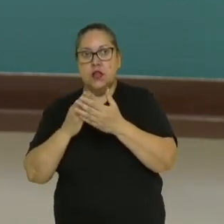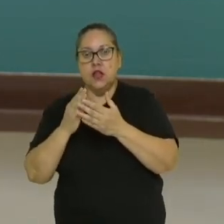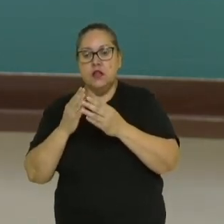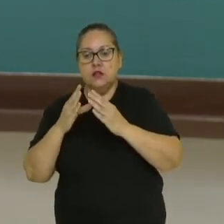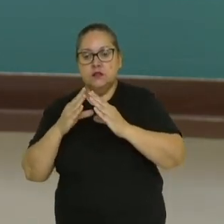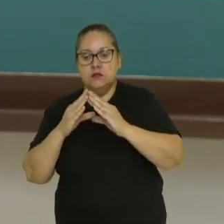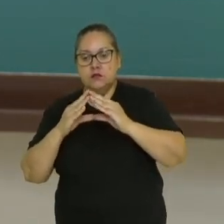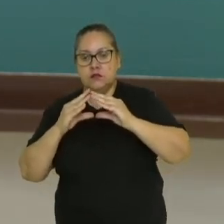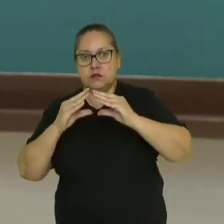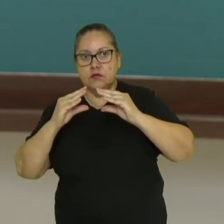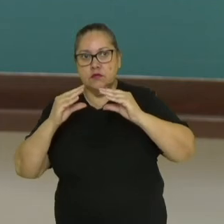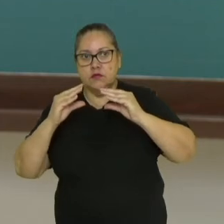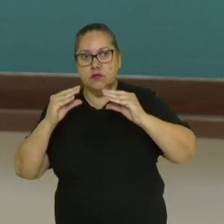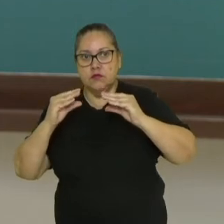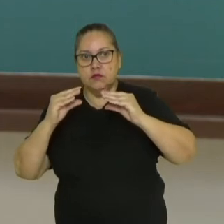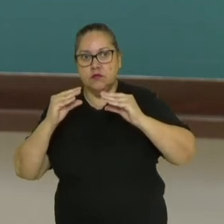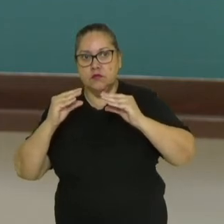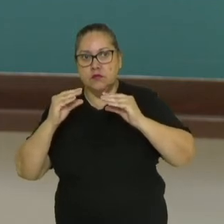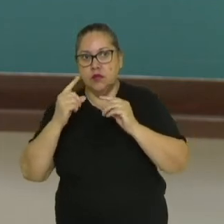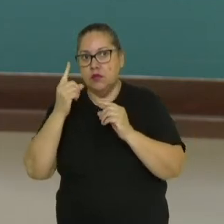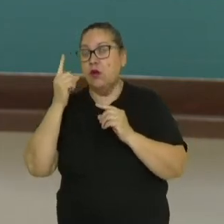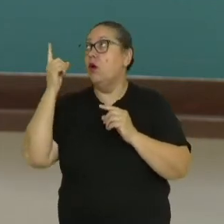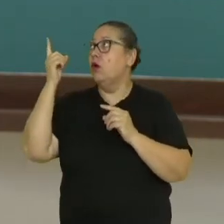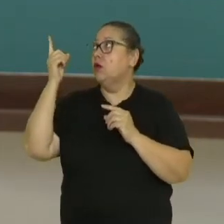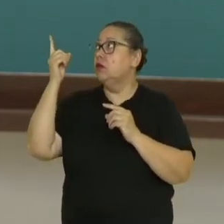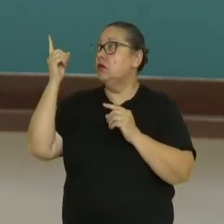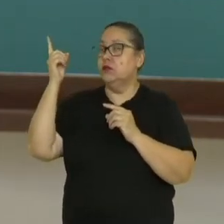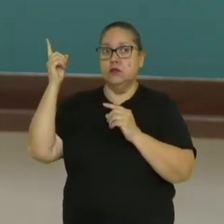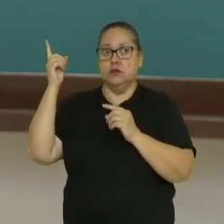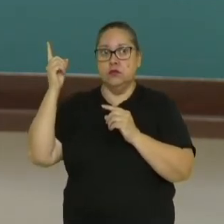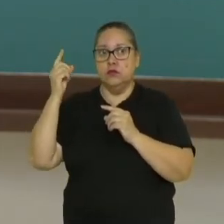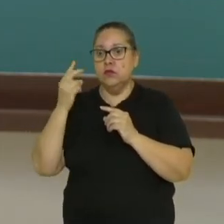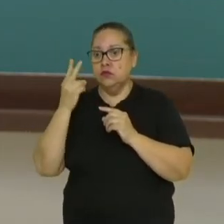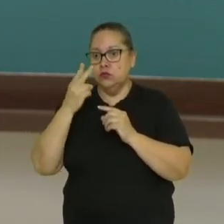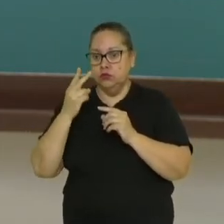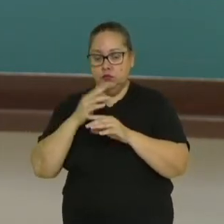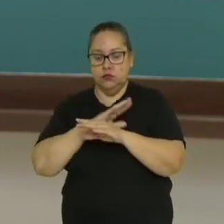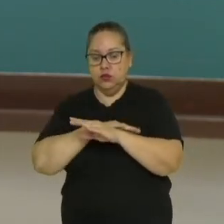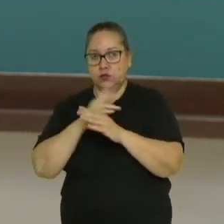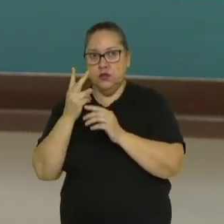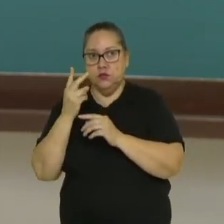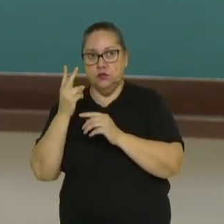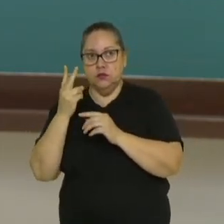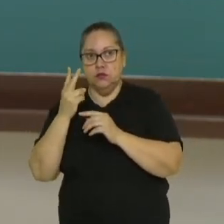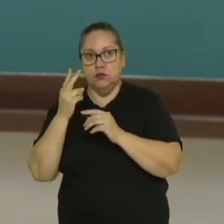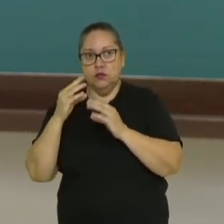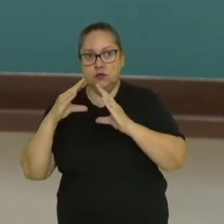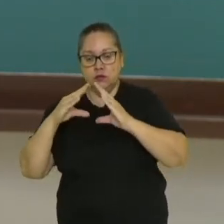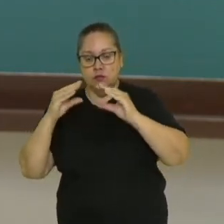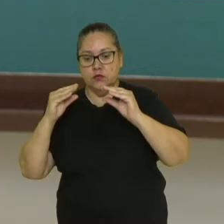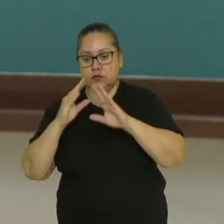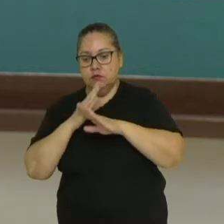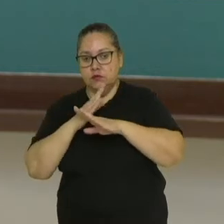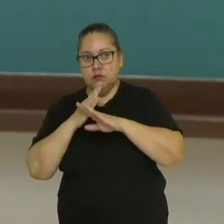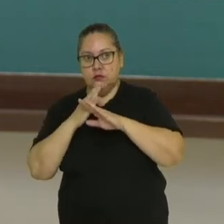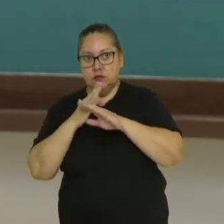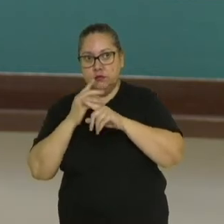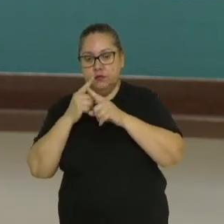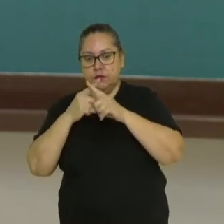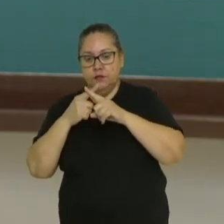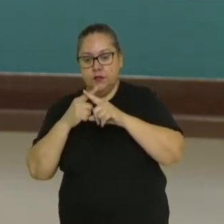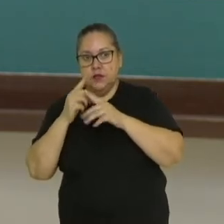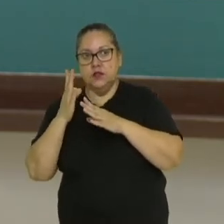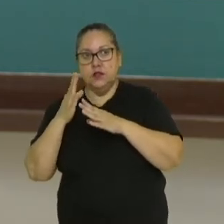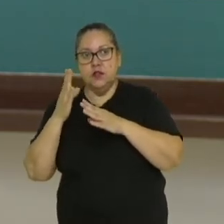na anáfase, olha aqui, ó, ele tem, na metáfase, olha aqui, ele tem os 2 bracinhos. Os 2 bracinhos nesse, os 2 bracinhos